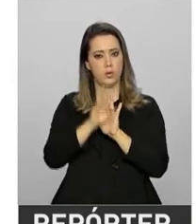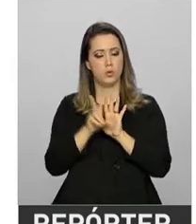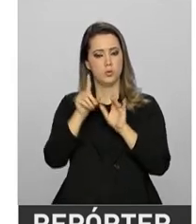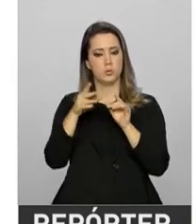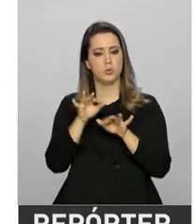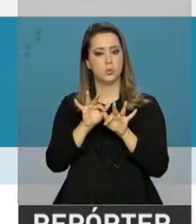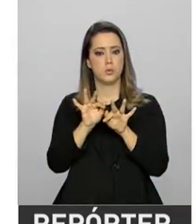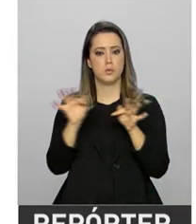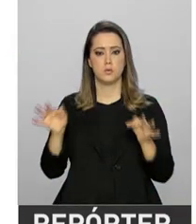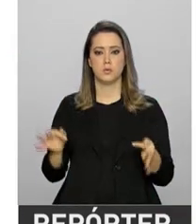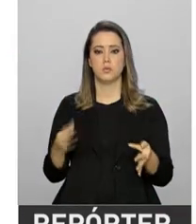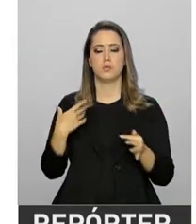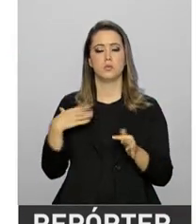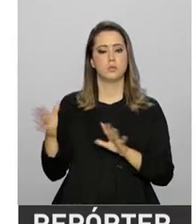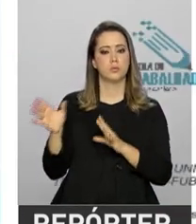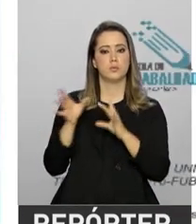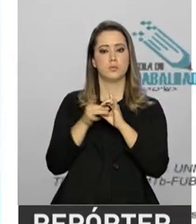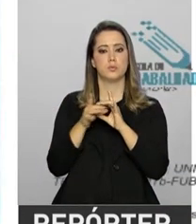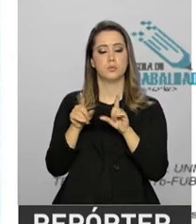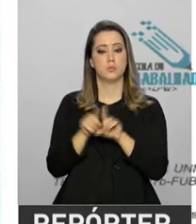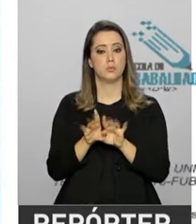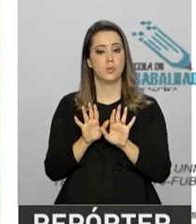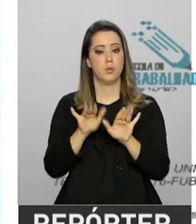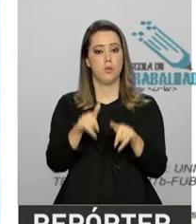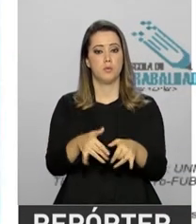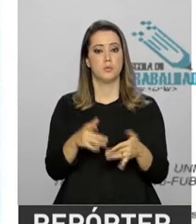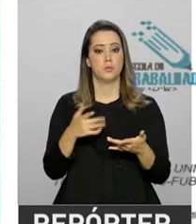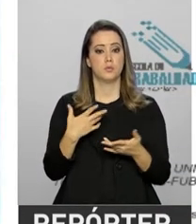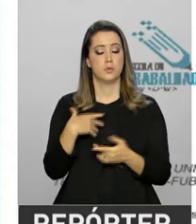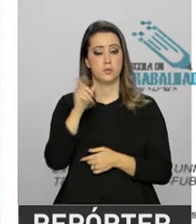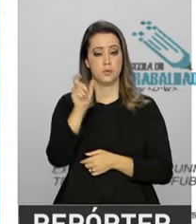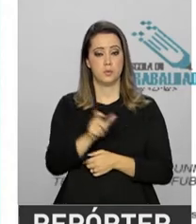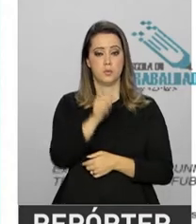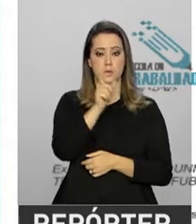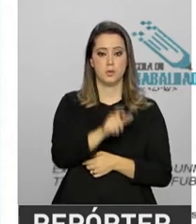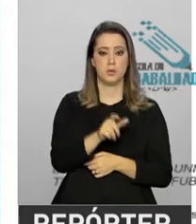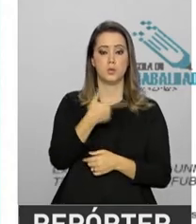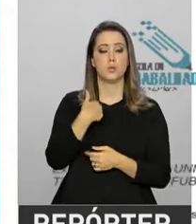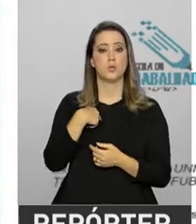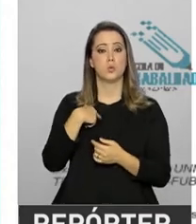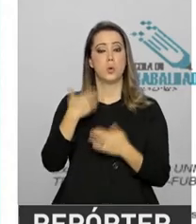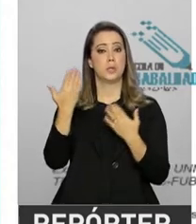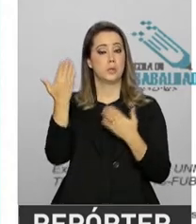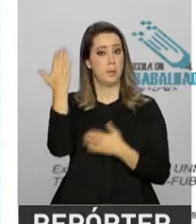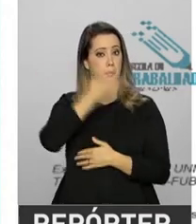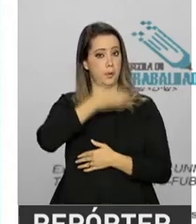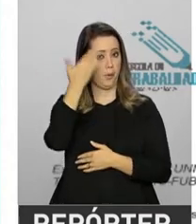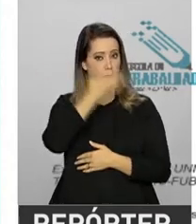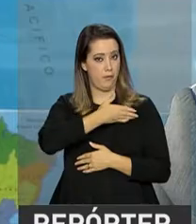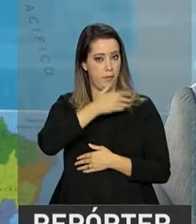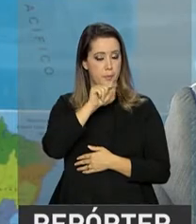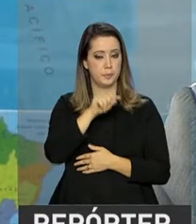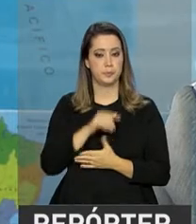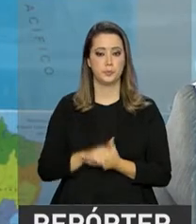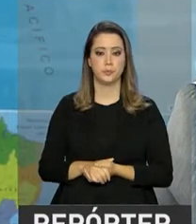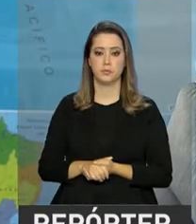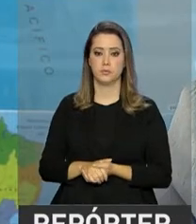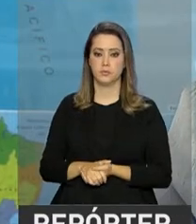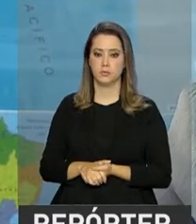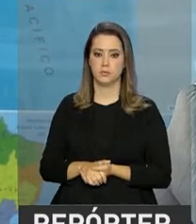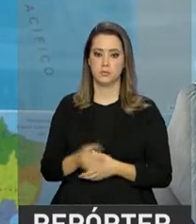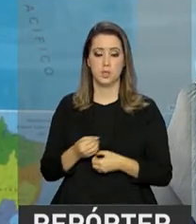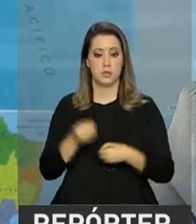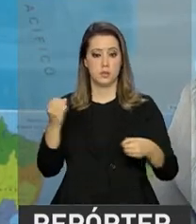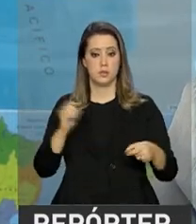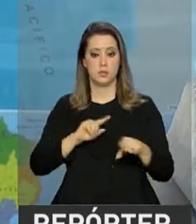de forma simples e interativa ao final o estudante passa por avaliação antes de receber o certificado esses certificados são